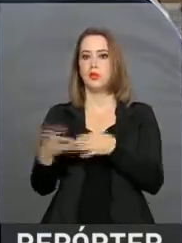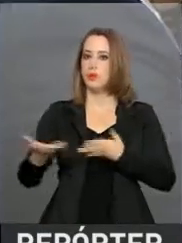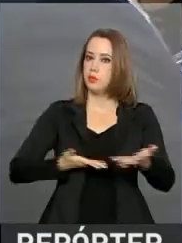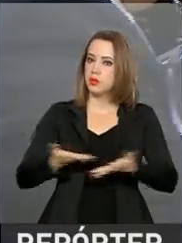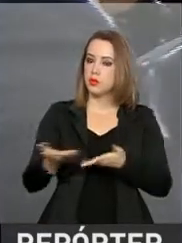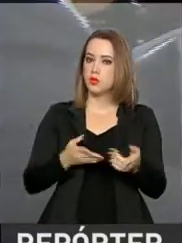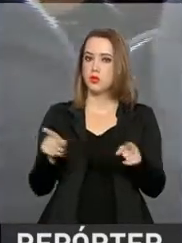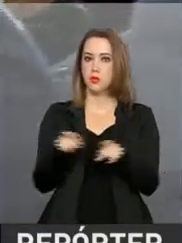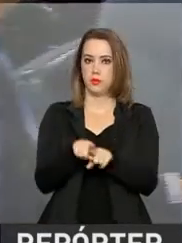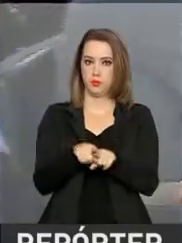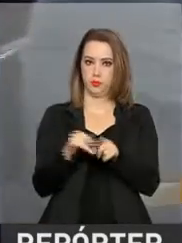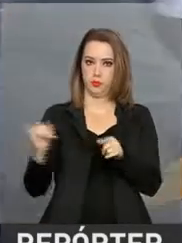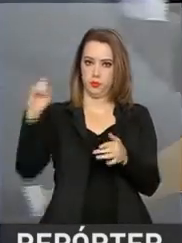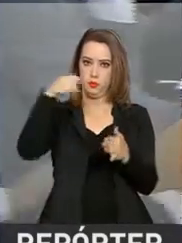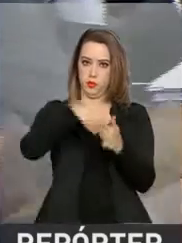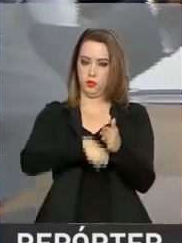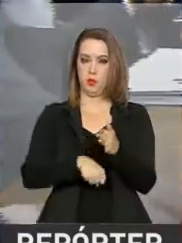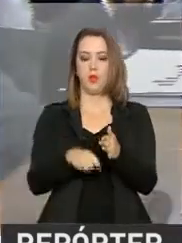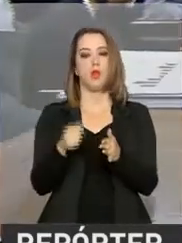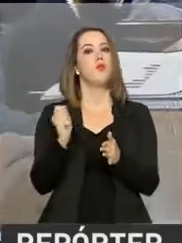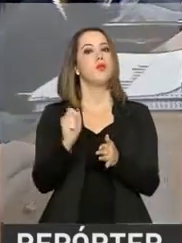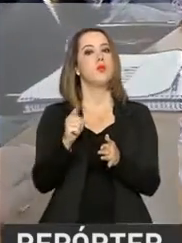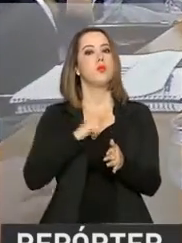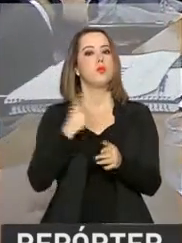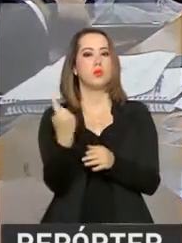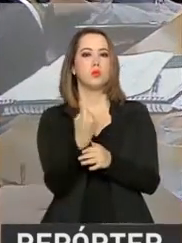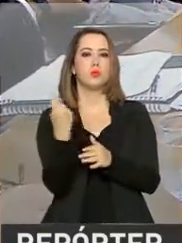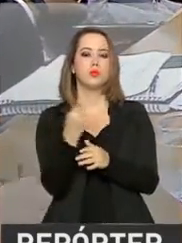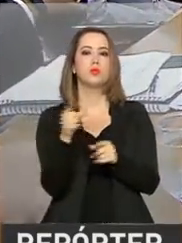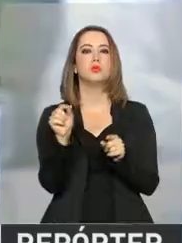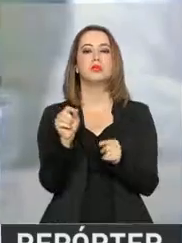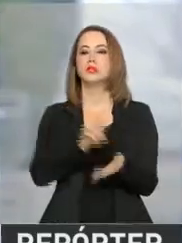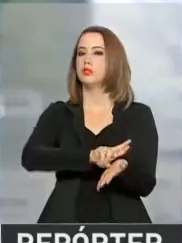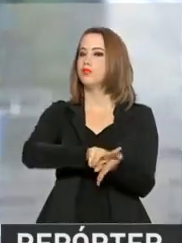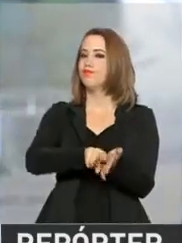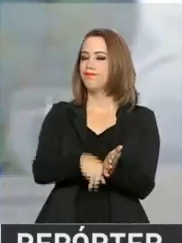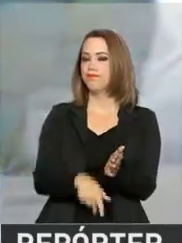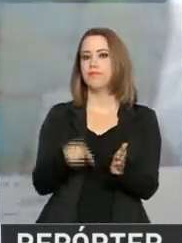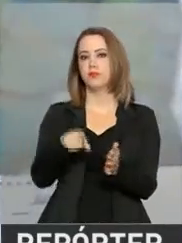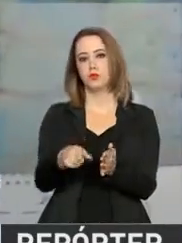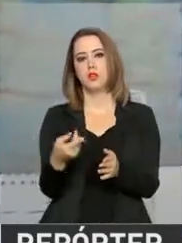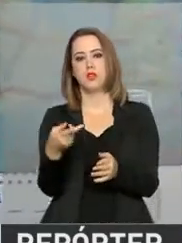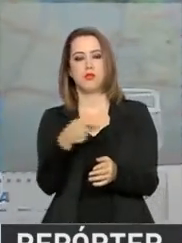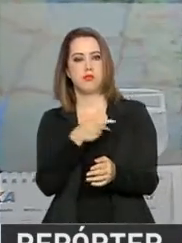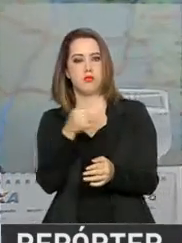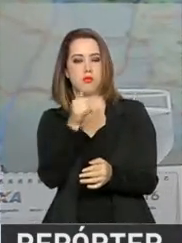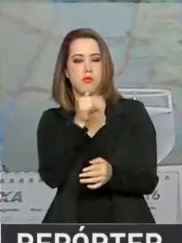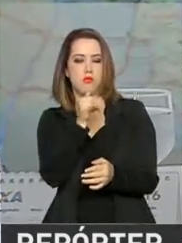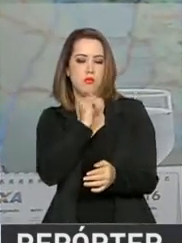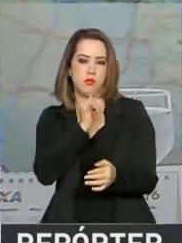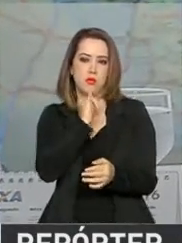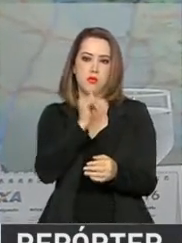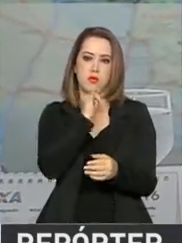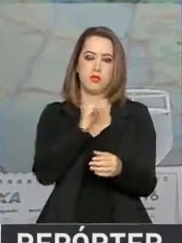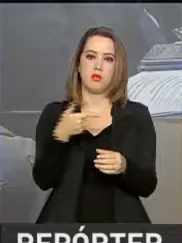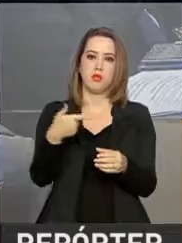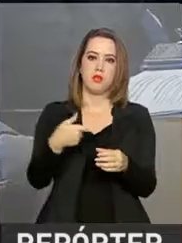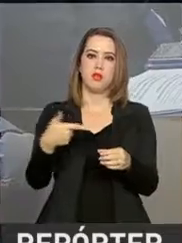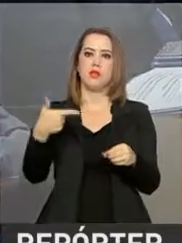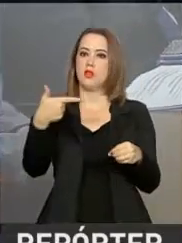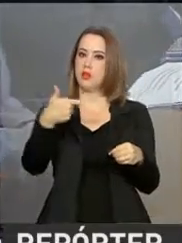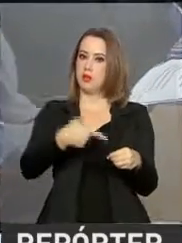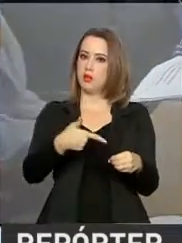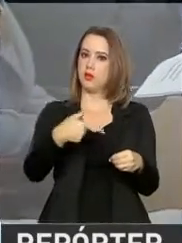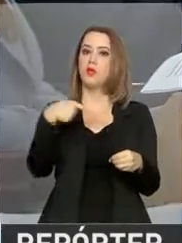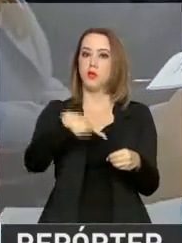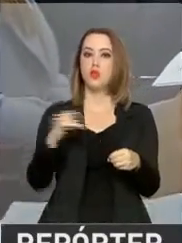estados brasileiros e elas incidem por exemplo sobre o querosene de aviação isso faz com que vôos dentro do brasil